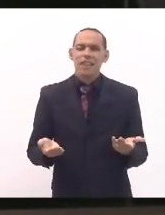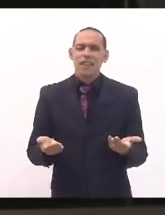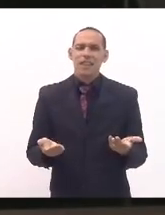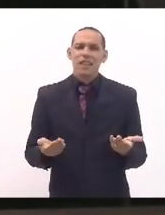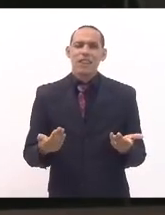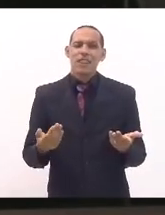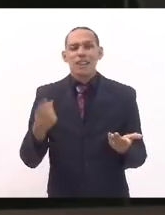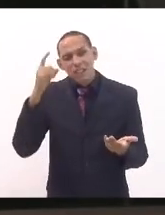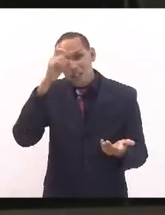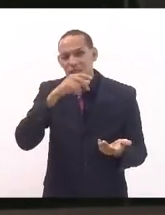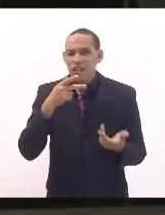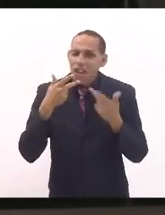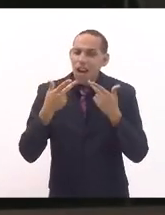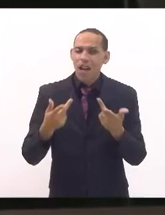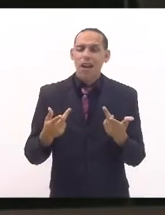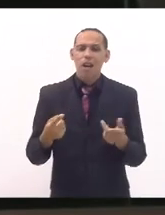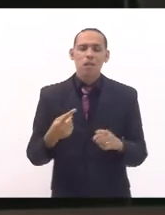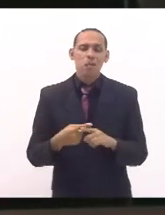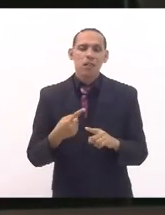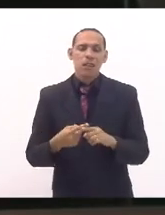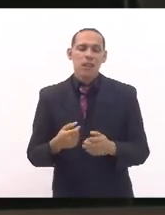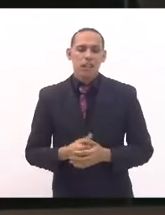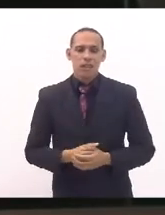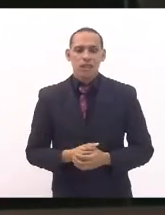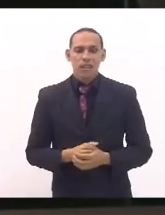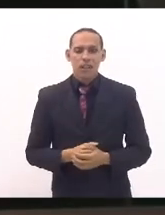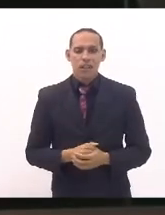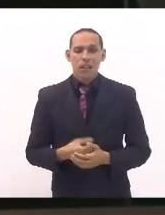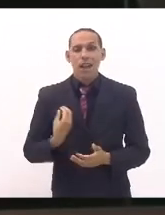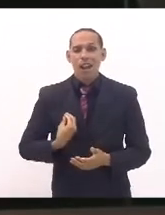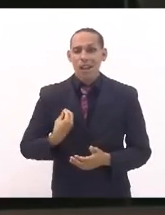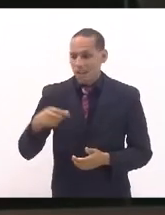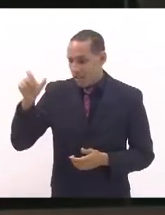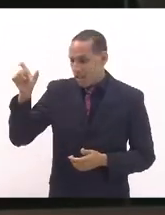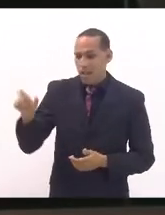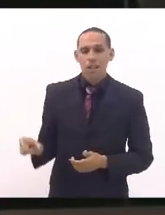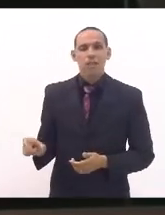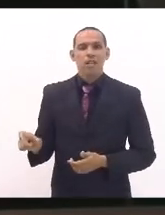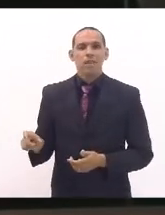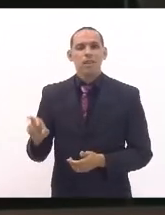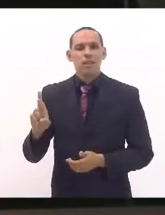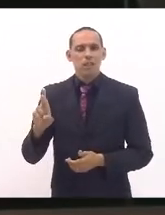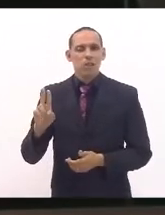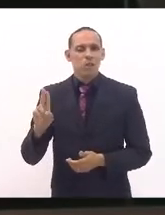um pouco difícil falar nesse momento, porque a vida de Juan